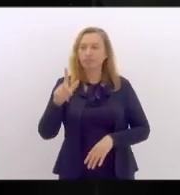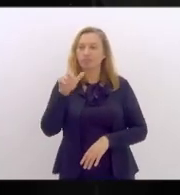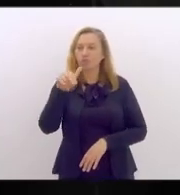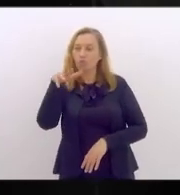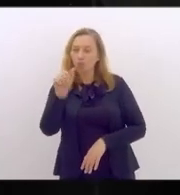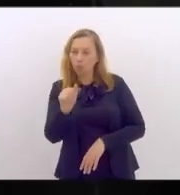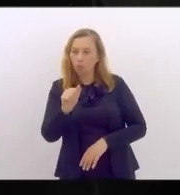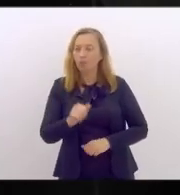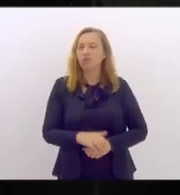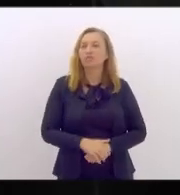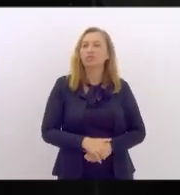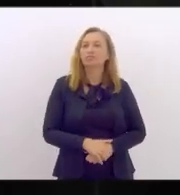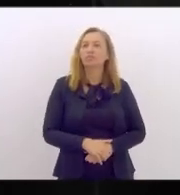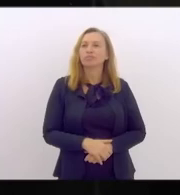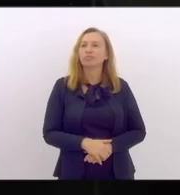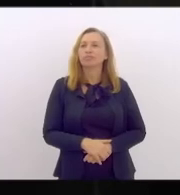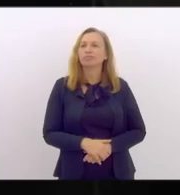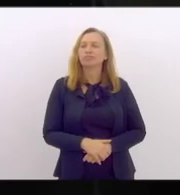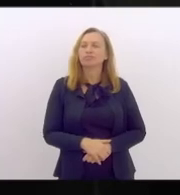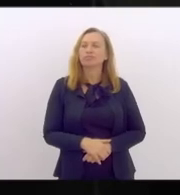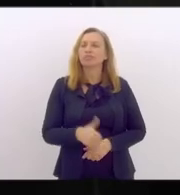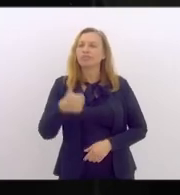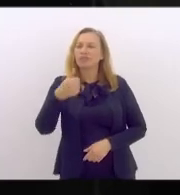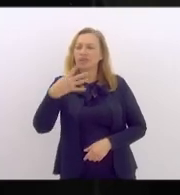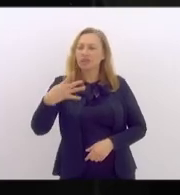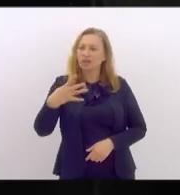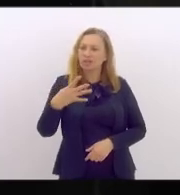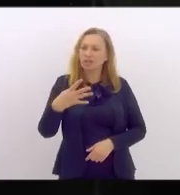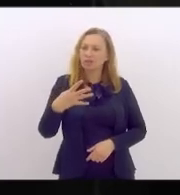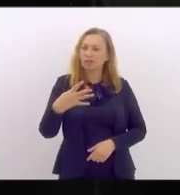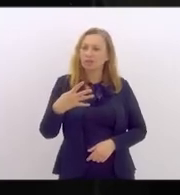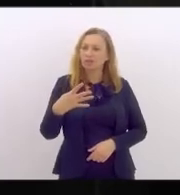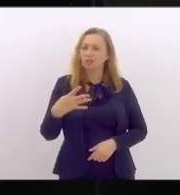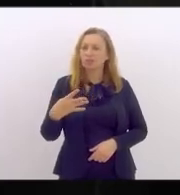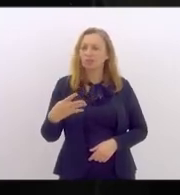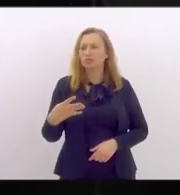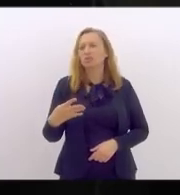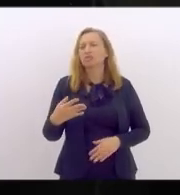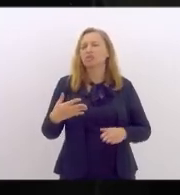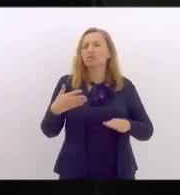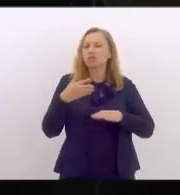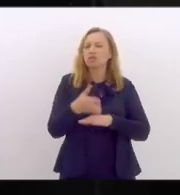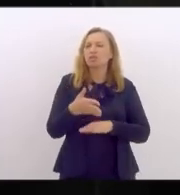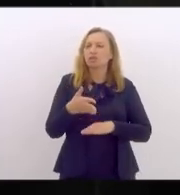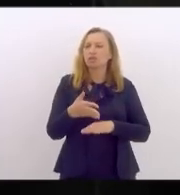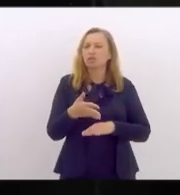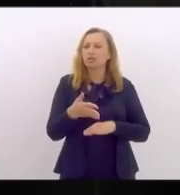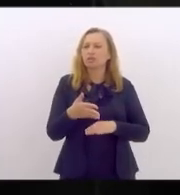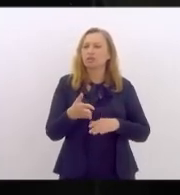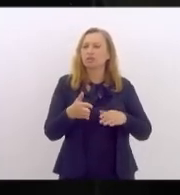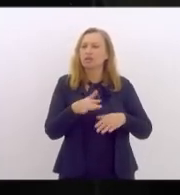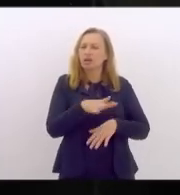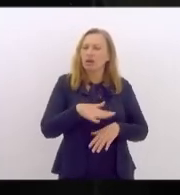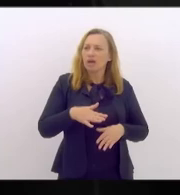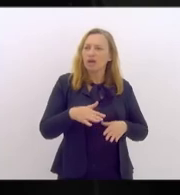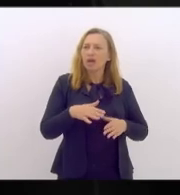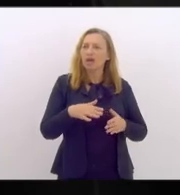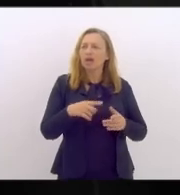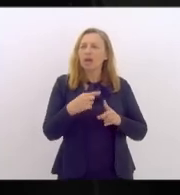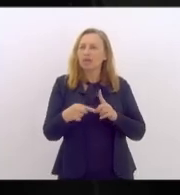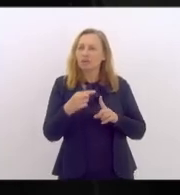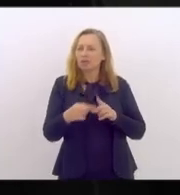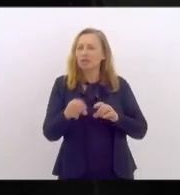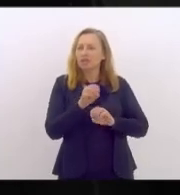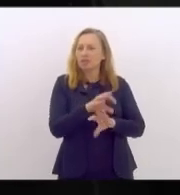escolaridade no Brasil de 6 aos 14 para os quatro aos 17 portanto alcançando uma parte da Educação Infantil 4 e 5 anos